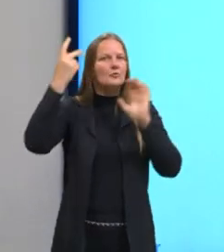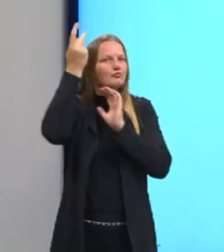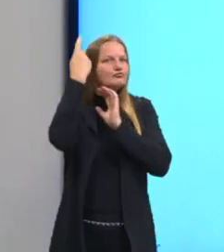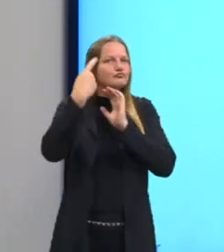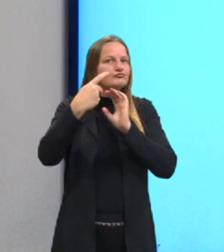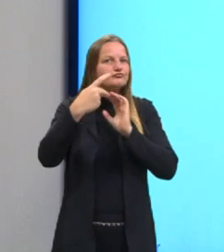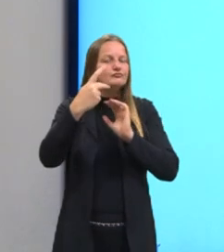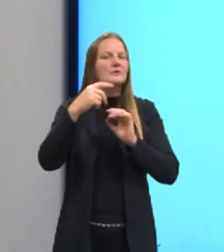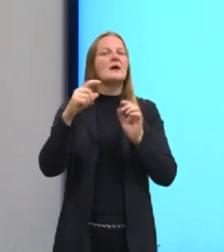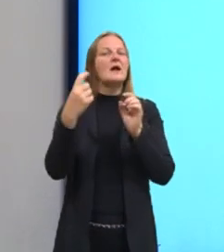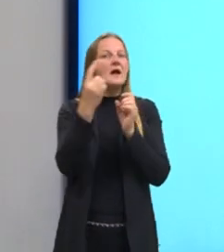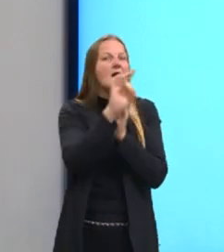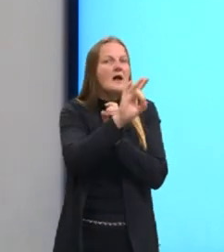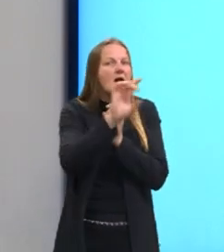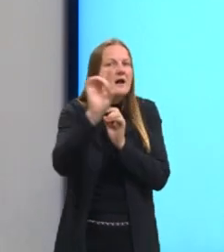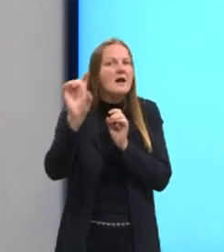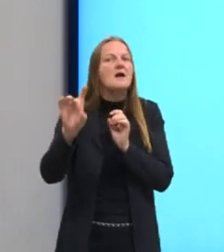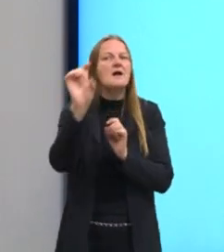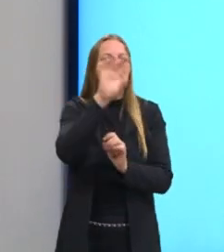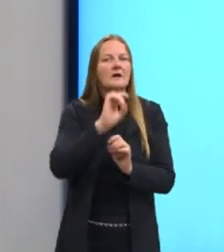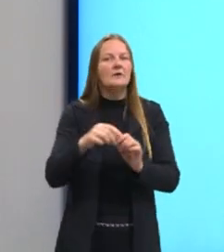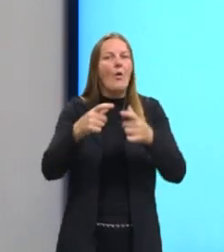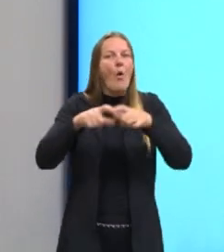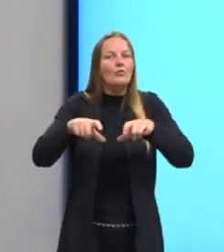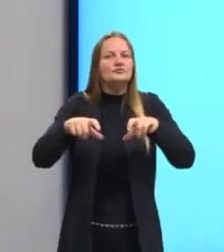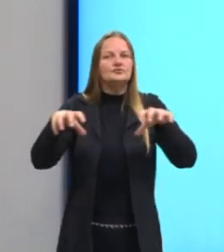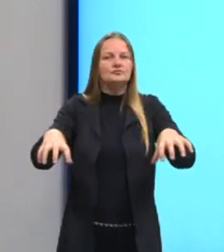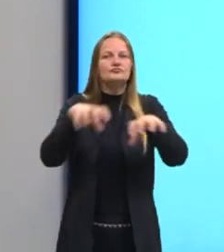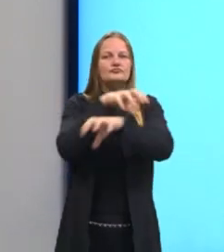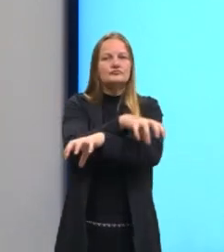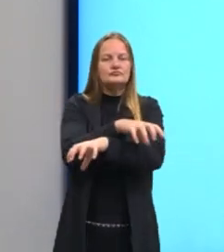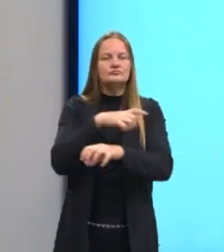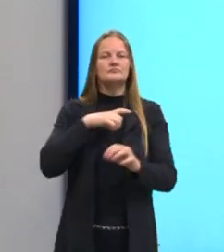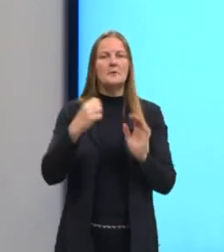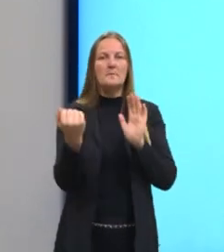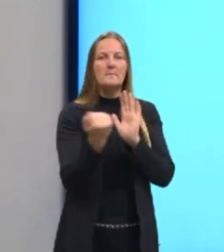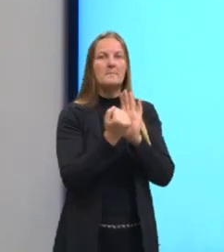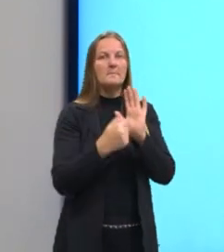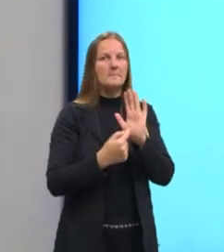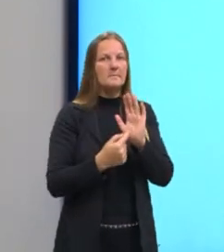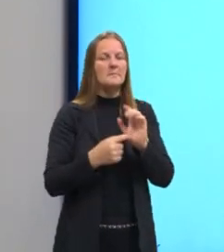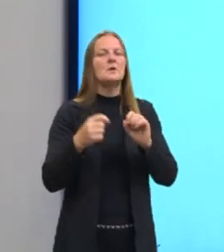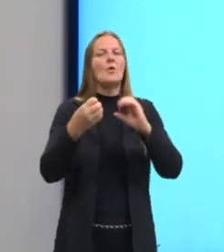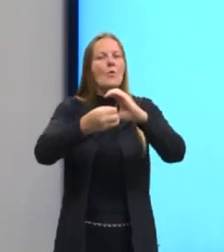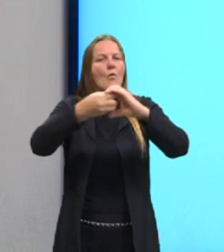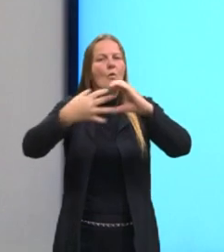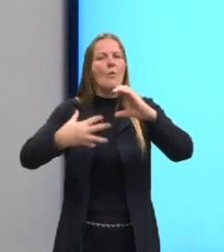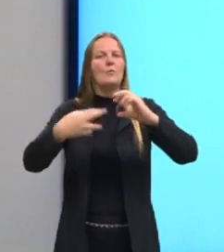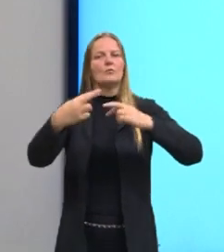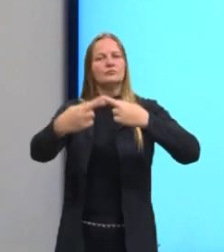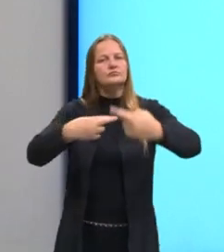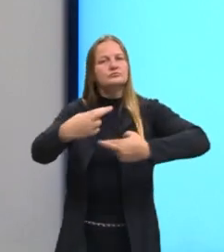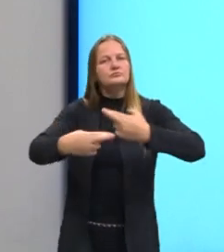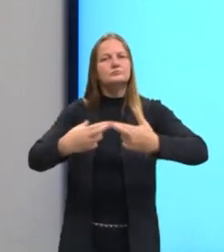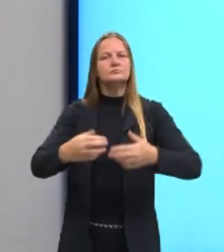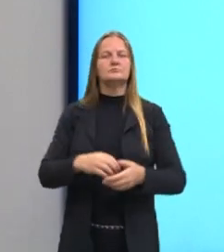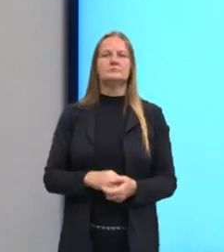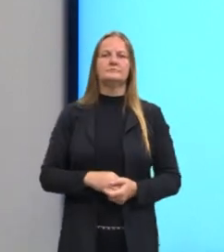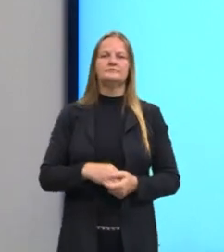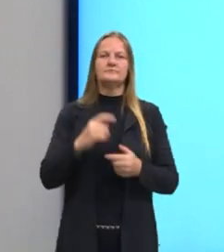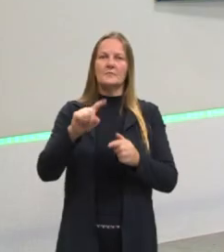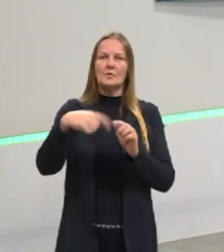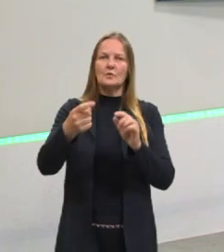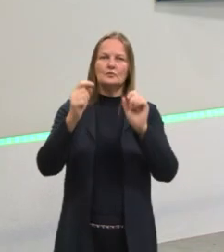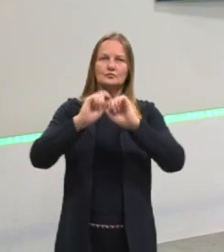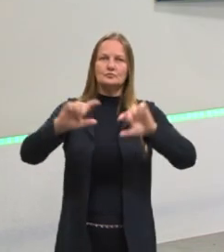vocês né que que é cada um deles Aonde eles estão situados tá e como que eles vão ser relacionados a gurizada Então